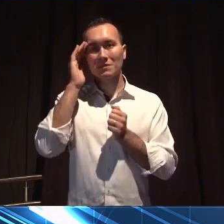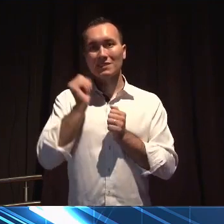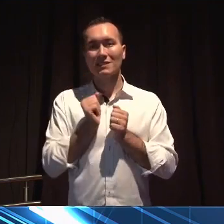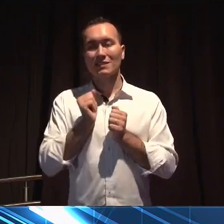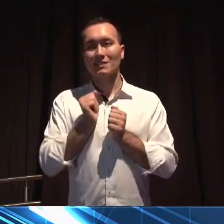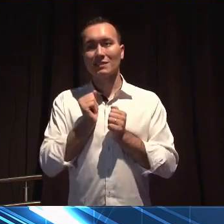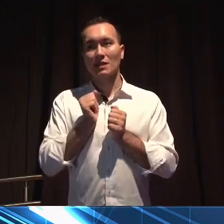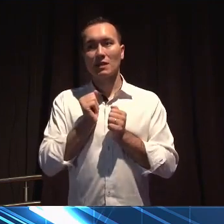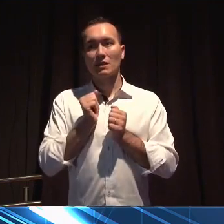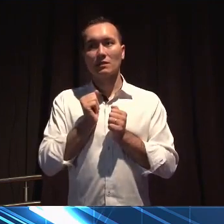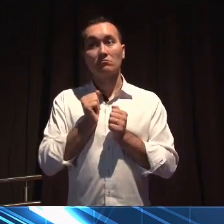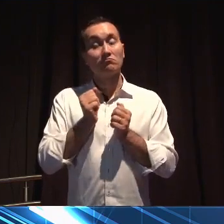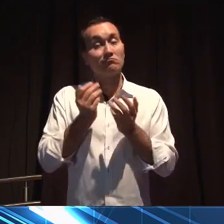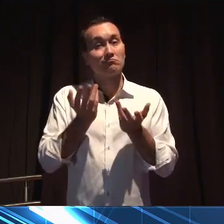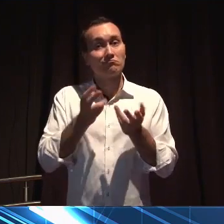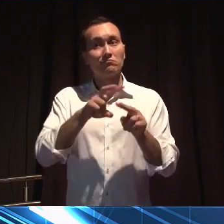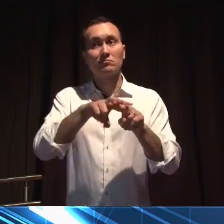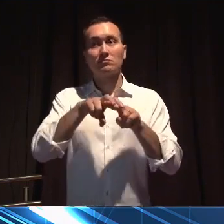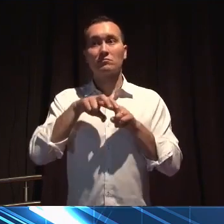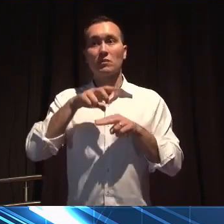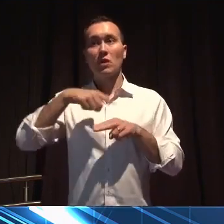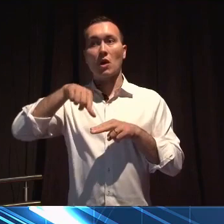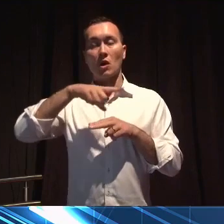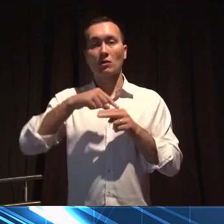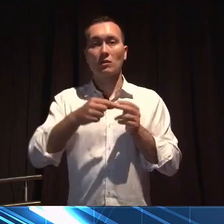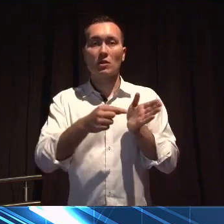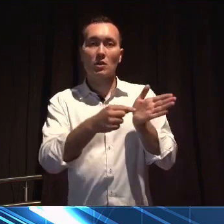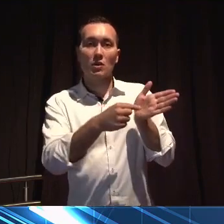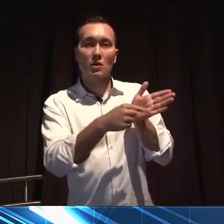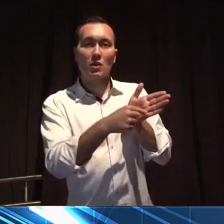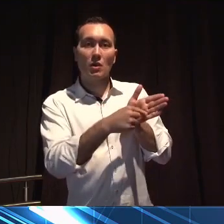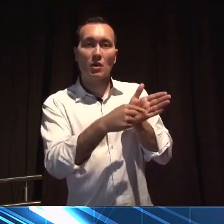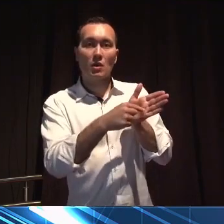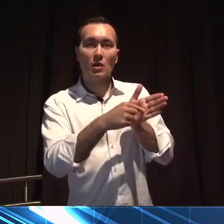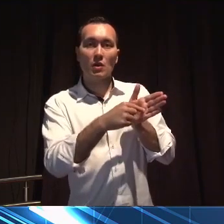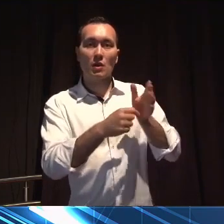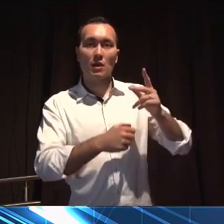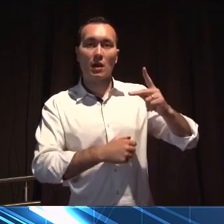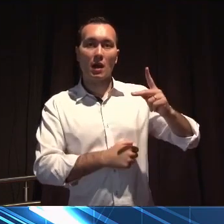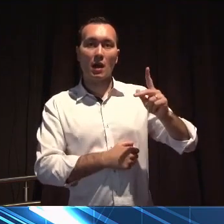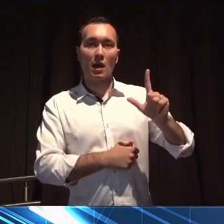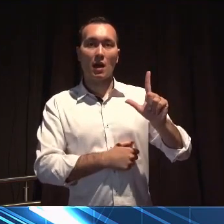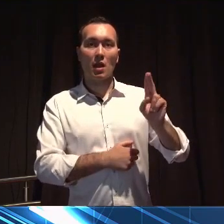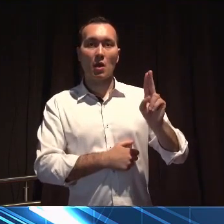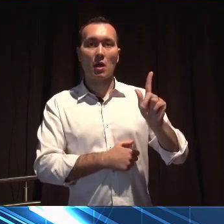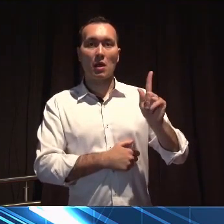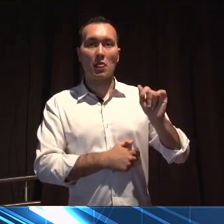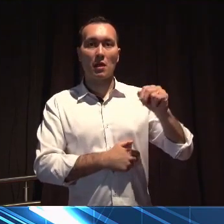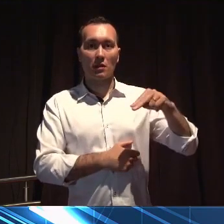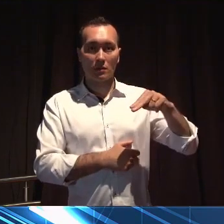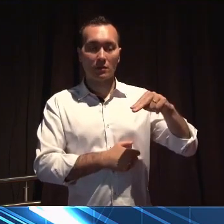essa habilidade das pessoas criar plugins e tal. Então, só para você ter uma ideia rapidinho aqui, o que é